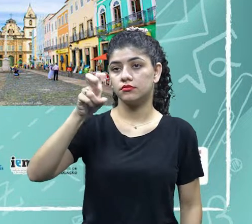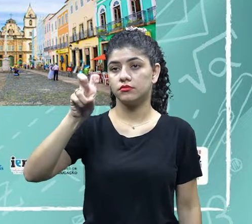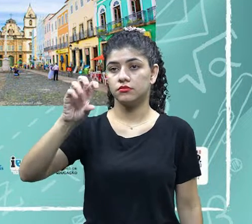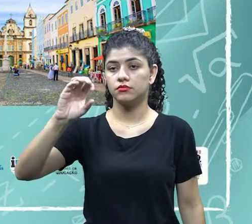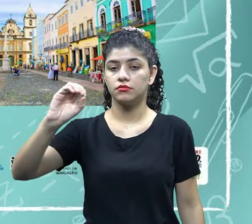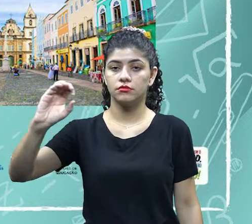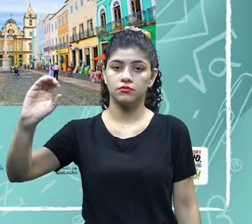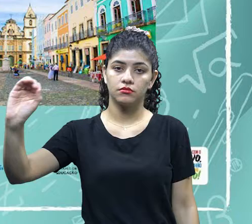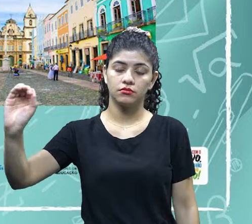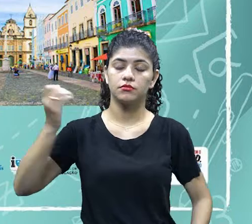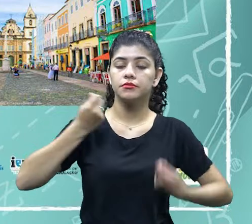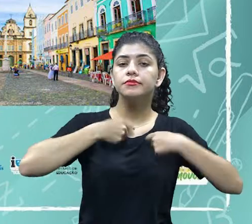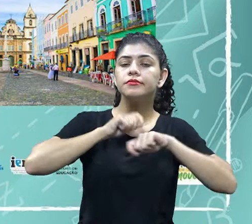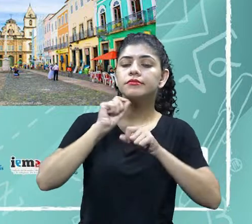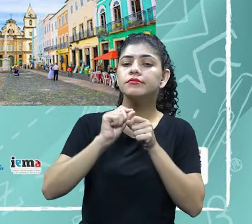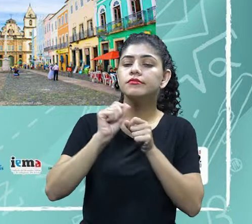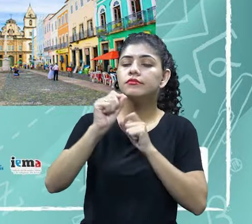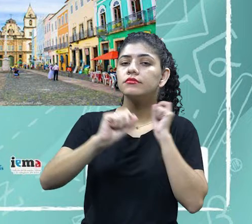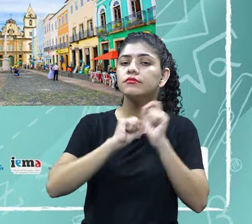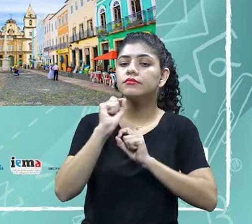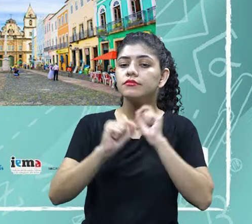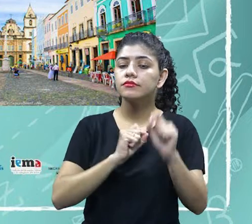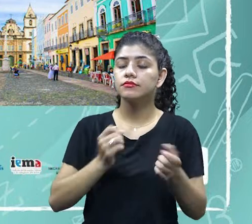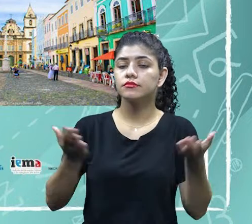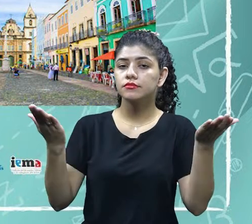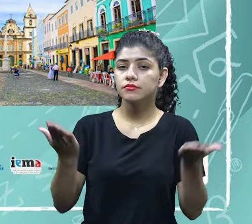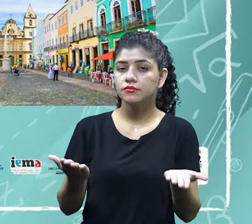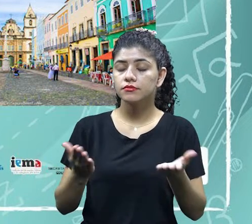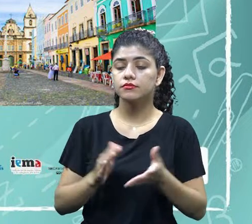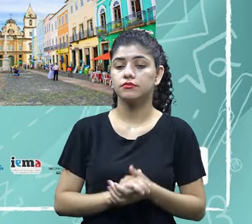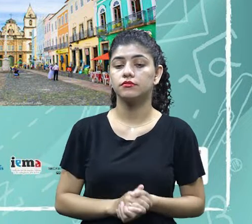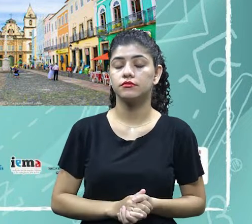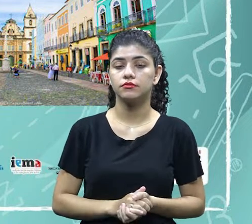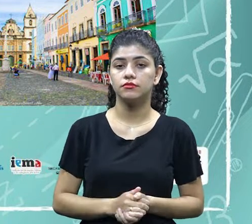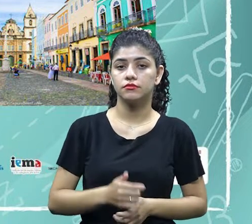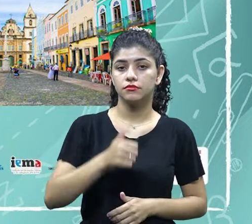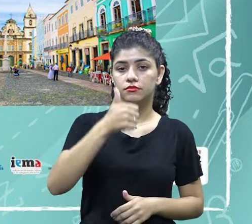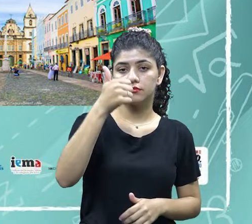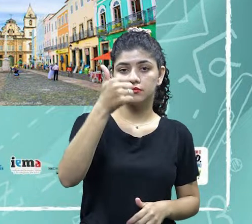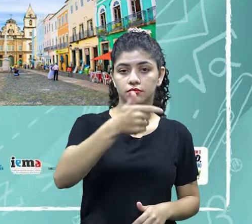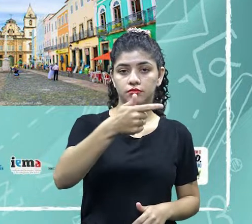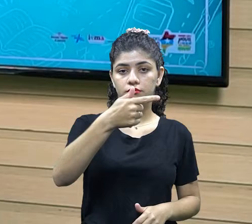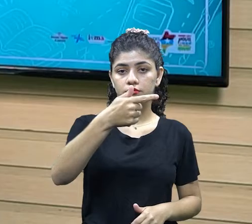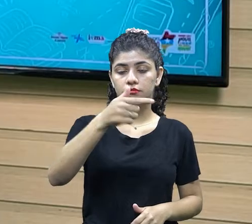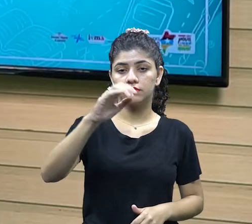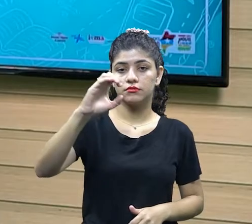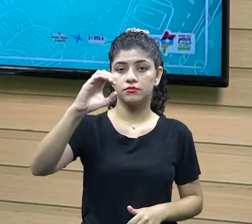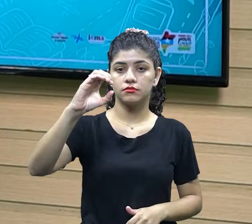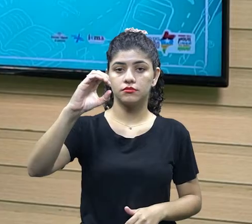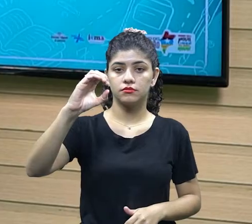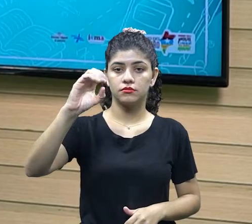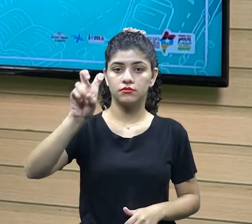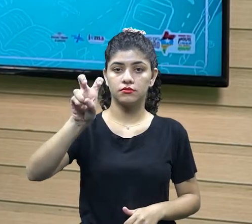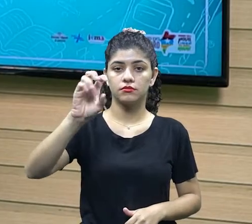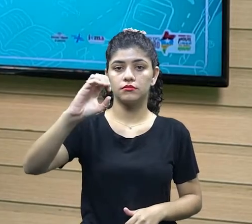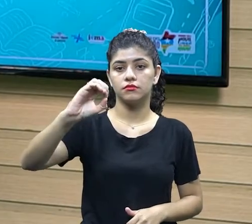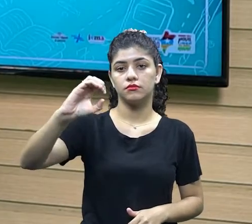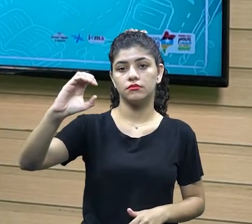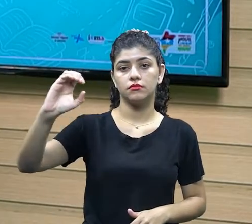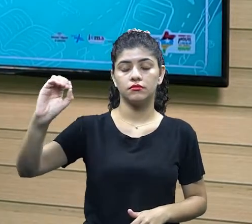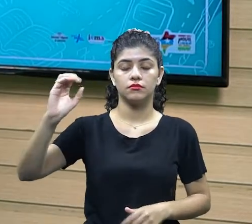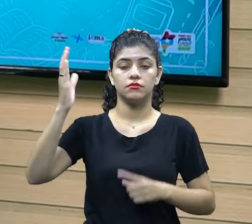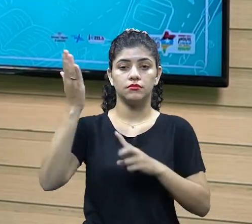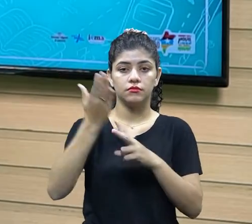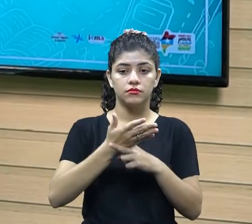R$ 7.500. Então, o que eu preciso fazer? Eu vou pegar R$